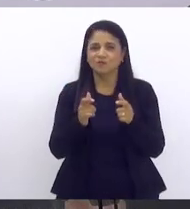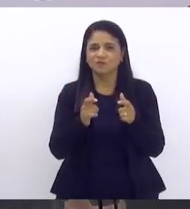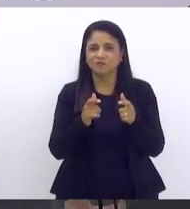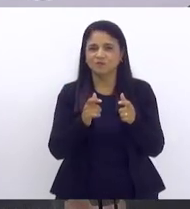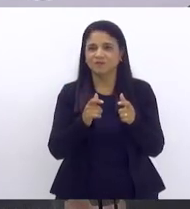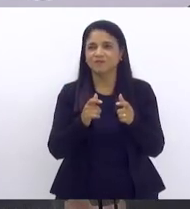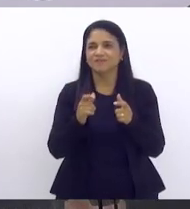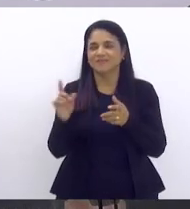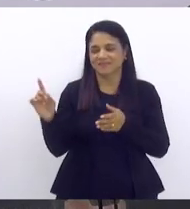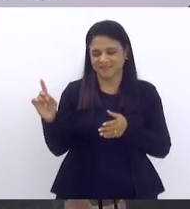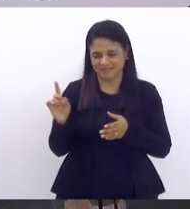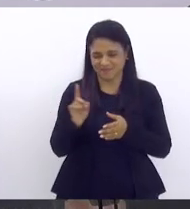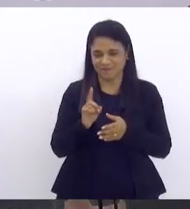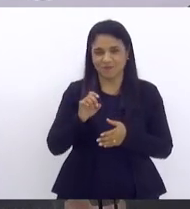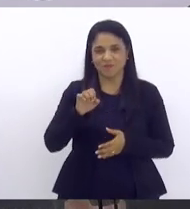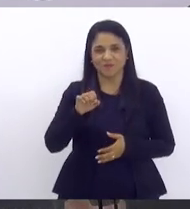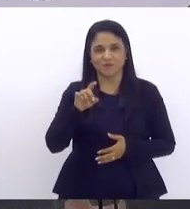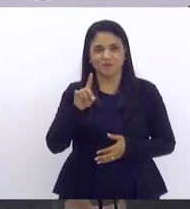Está vindo, Eduardo.